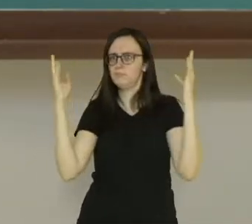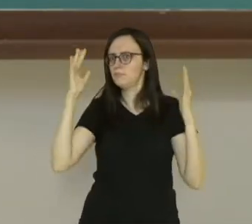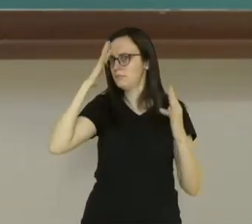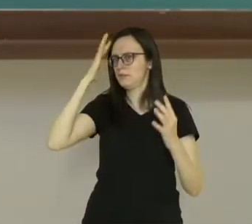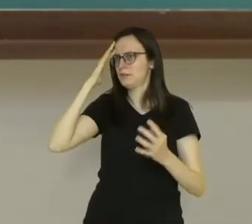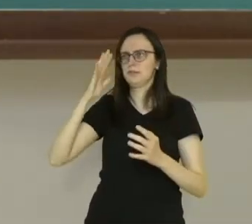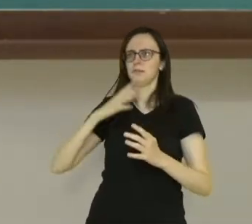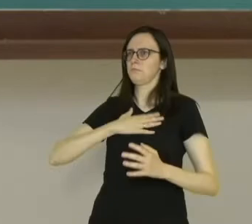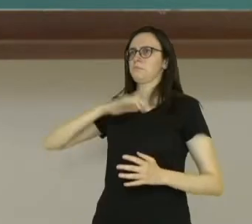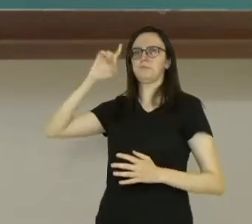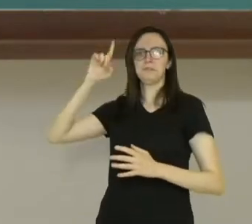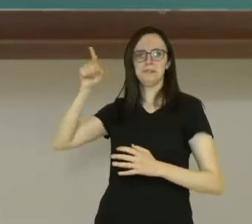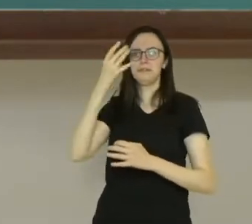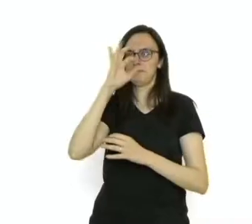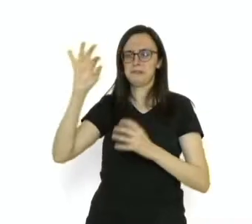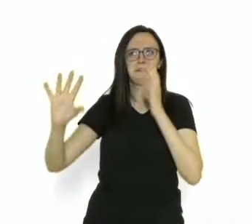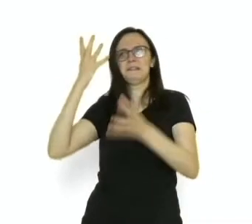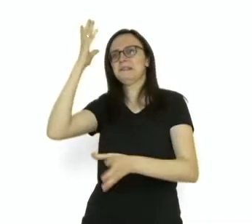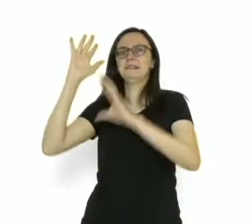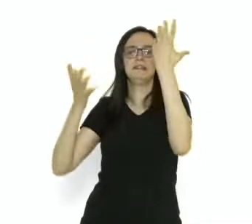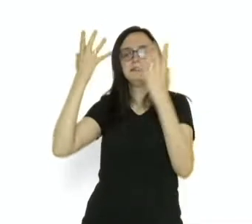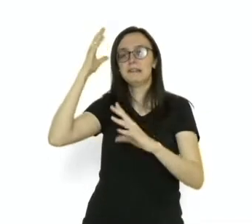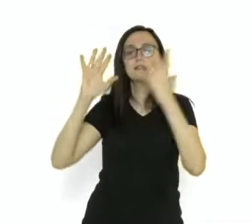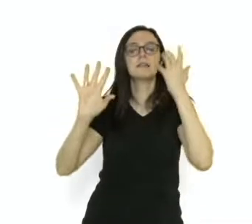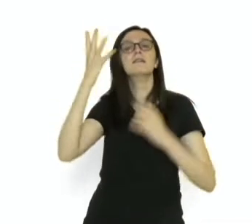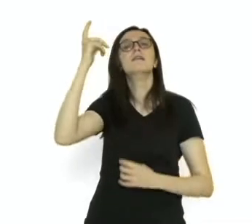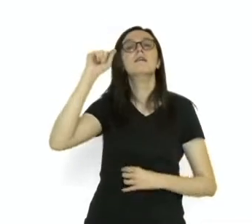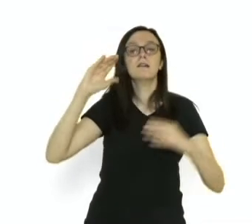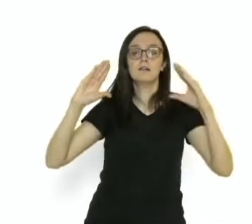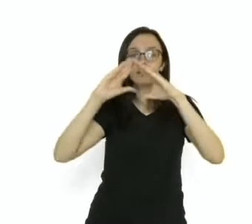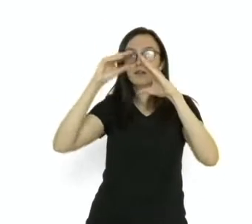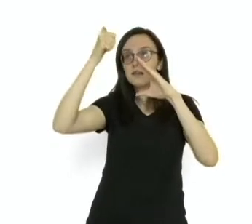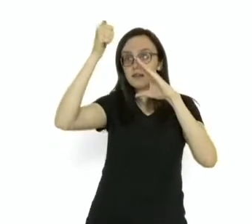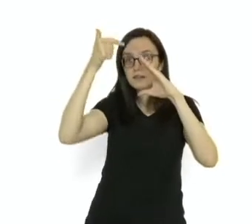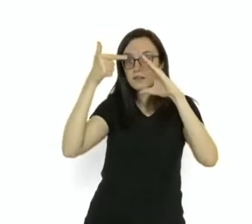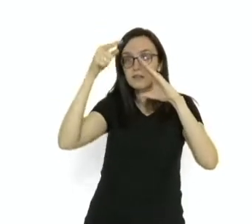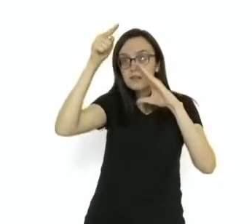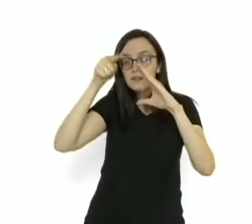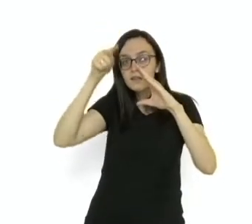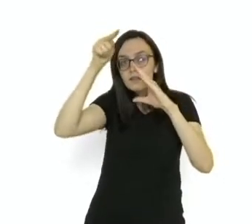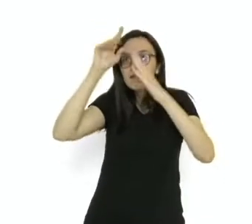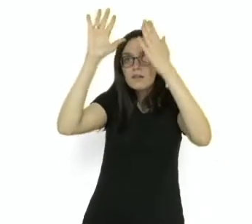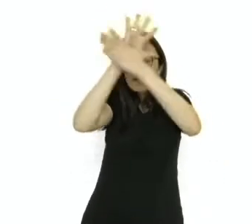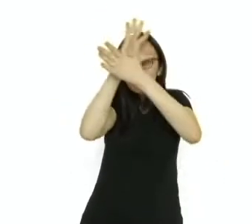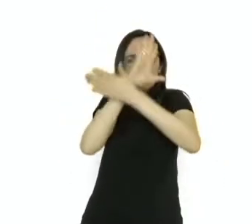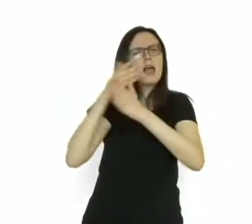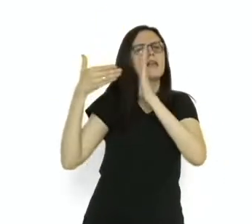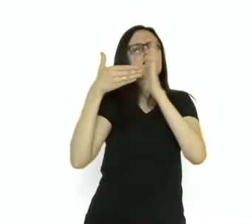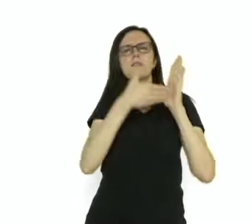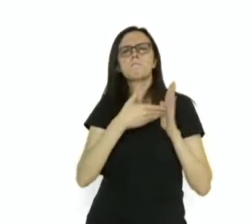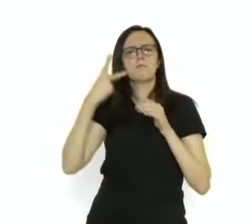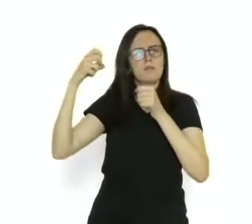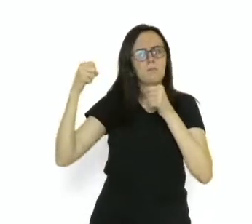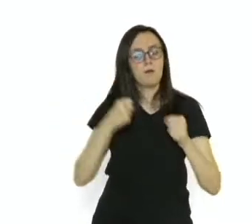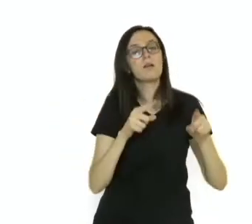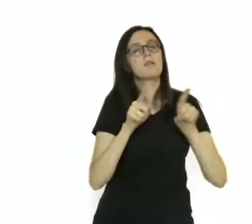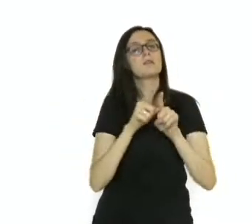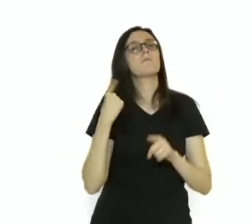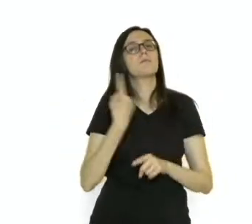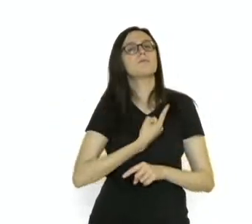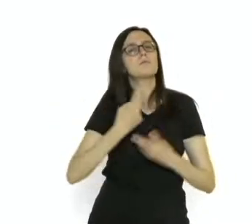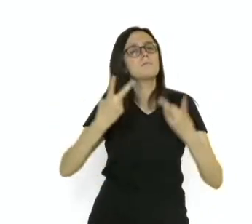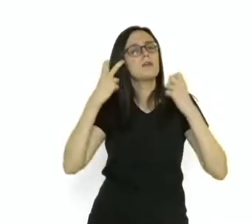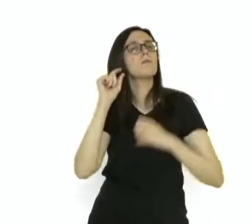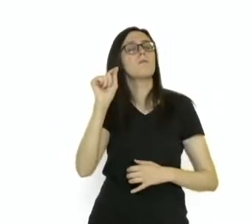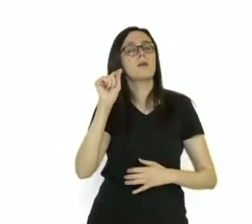França. A gente vai ver que forçados, o primeiro e segundo estado, então vão ter os seus poderes limitados, né? E a gente vai ver